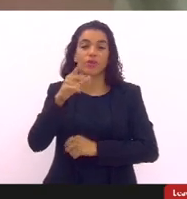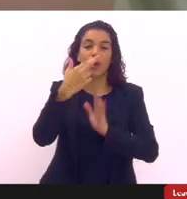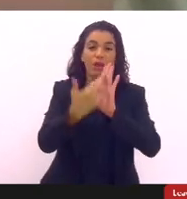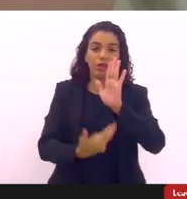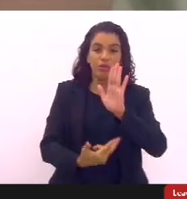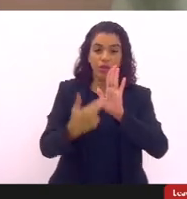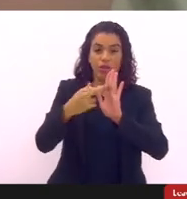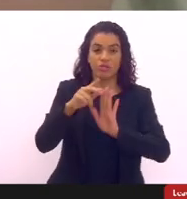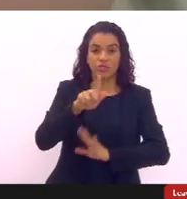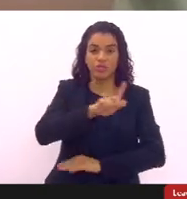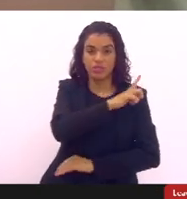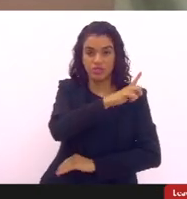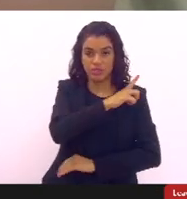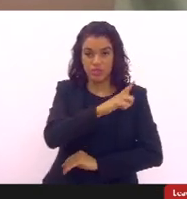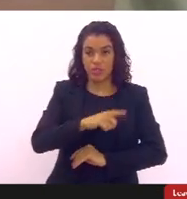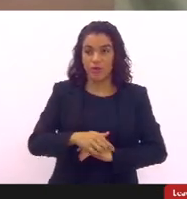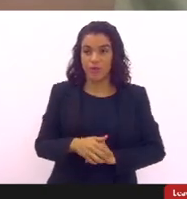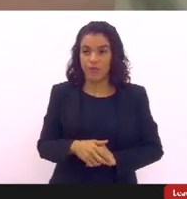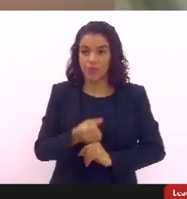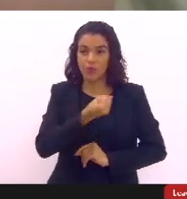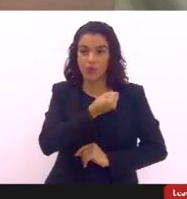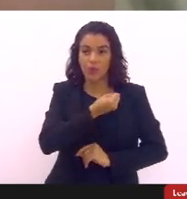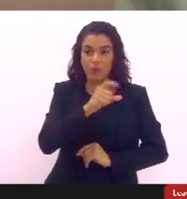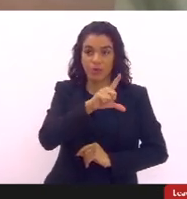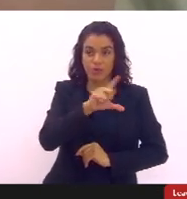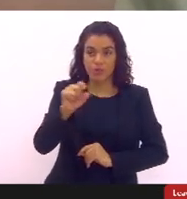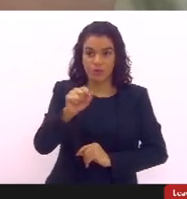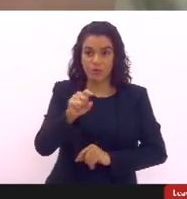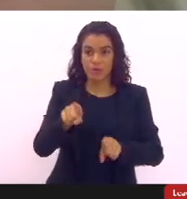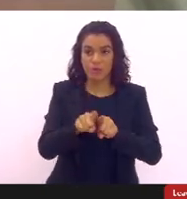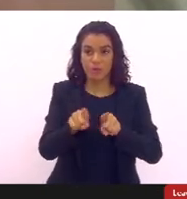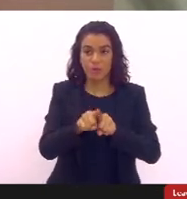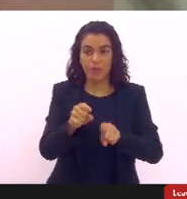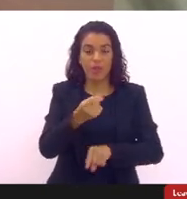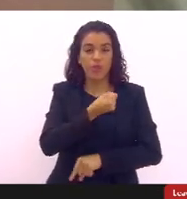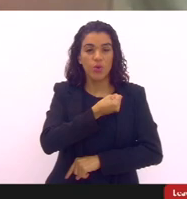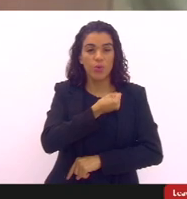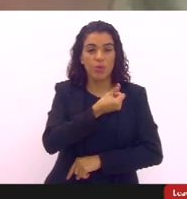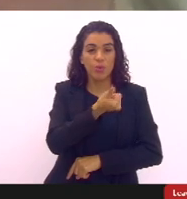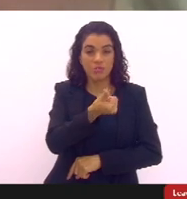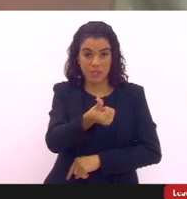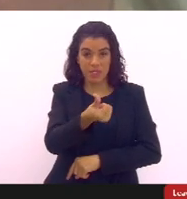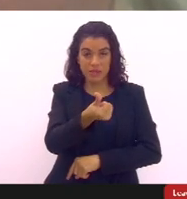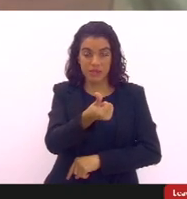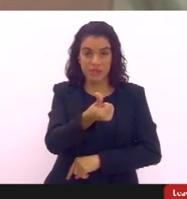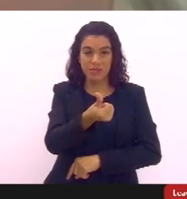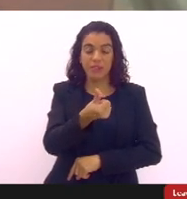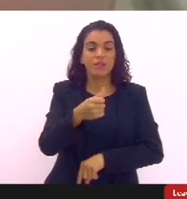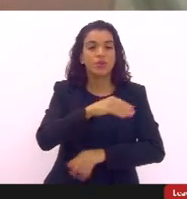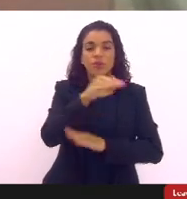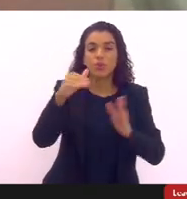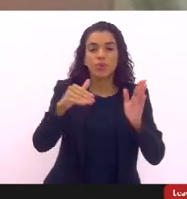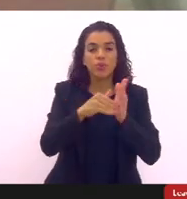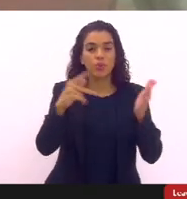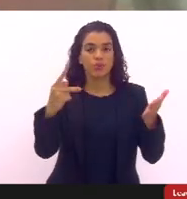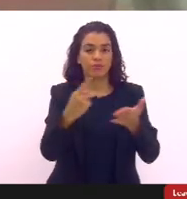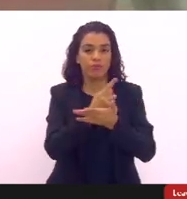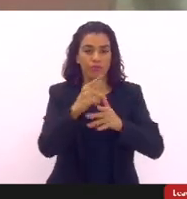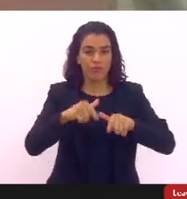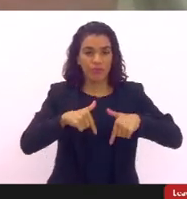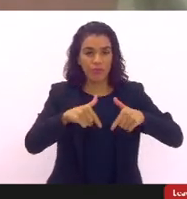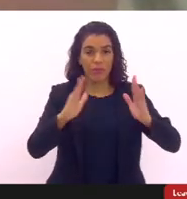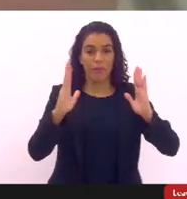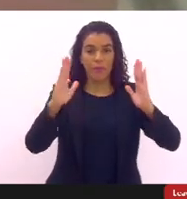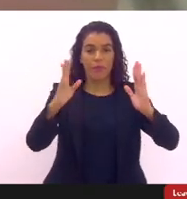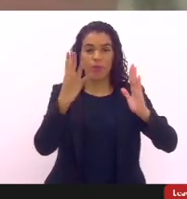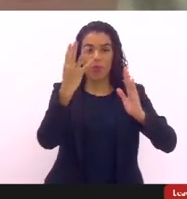número 6, e também no número 6 específico de tudo que foi feito nesse âmbito nos últimos 4 anos